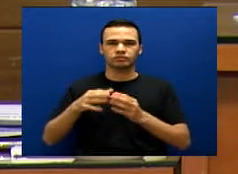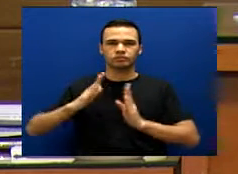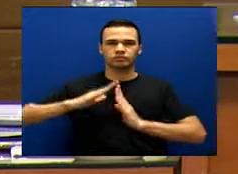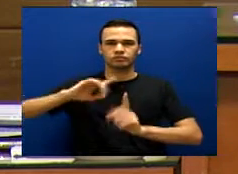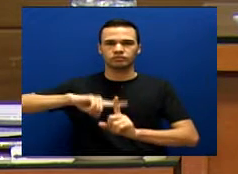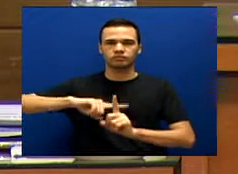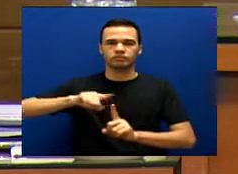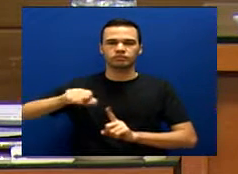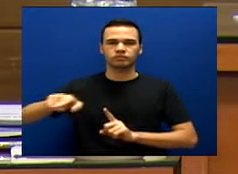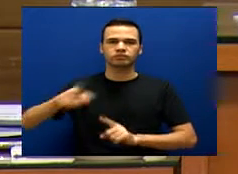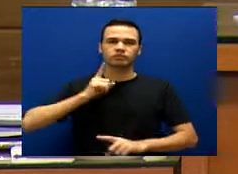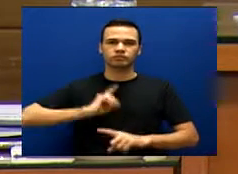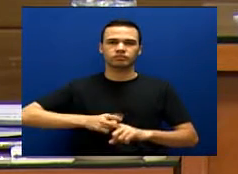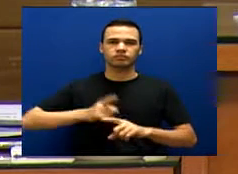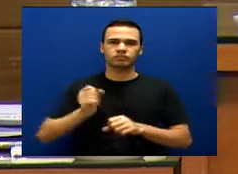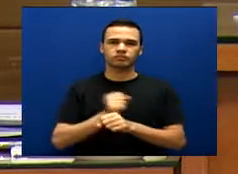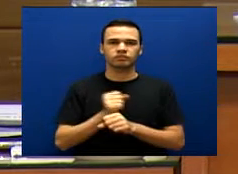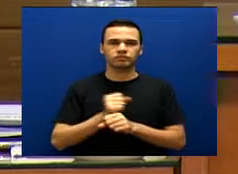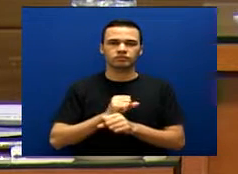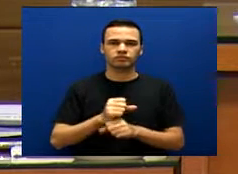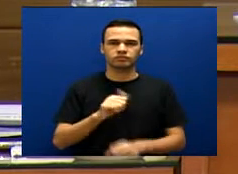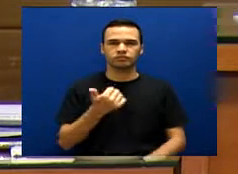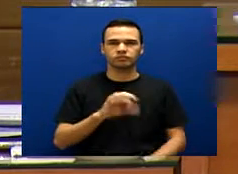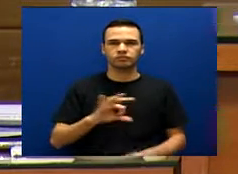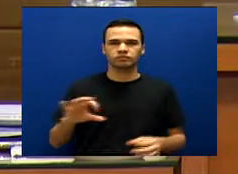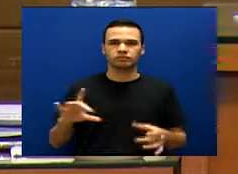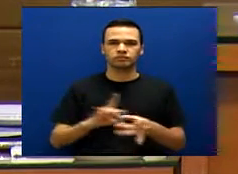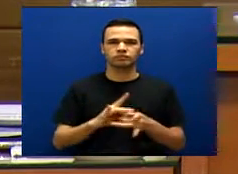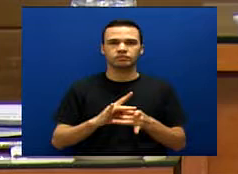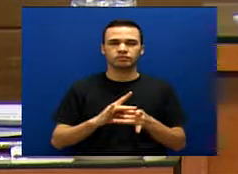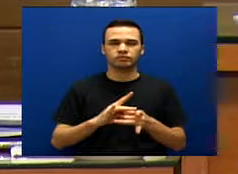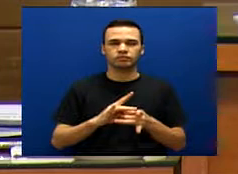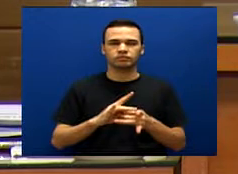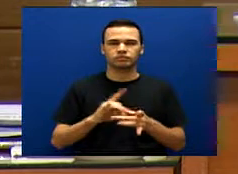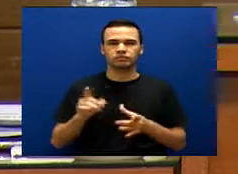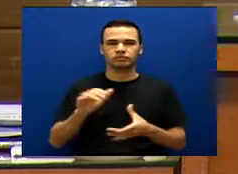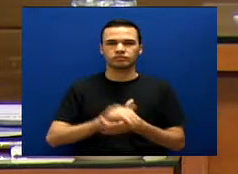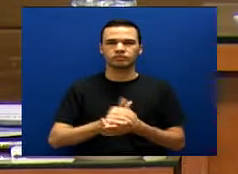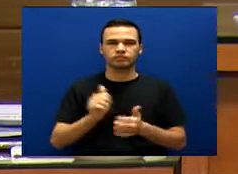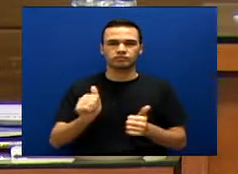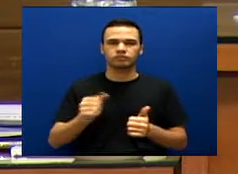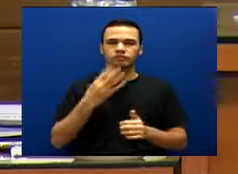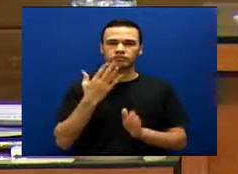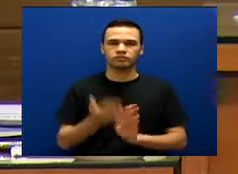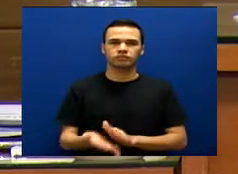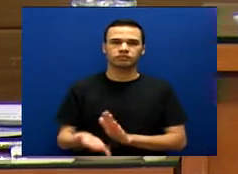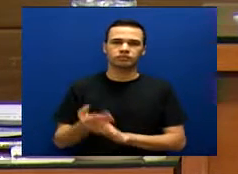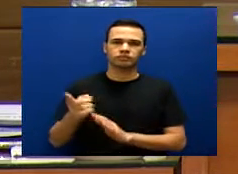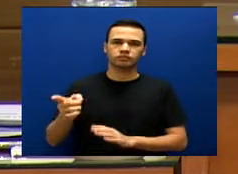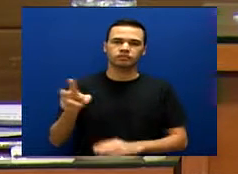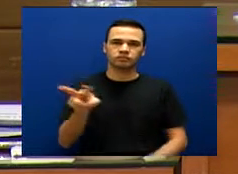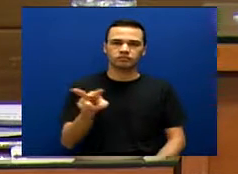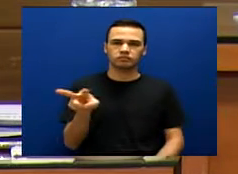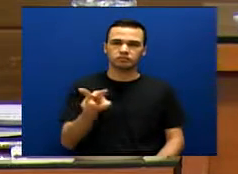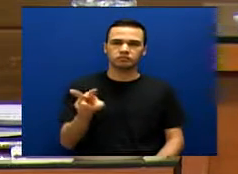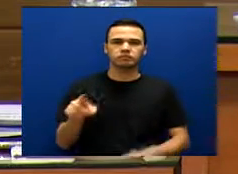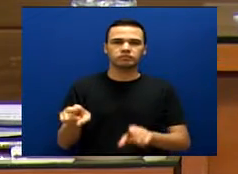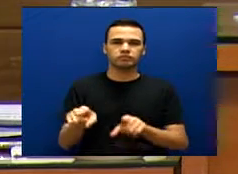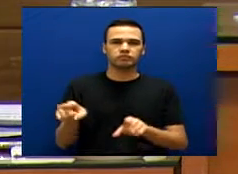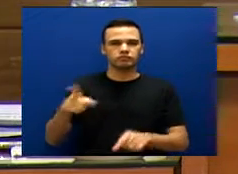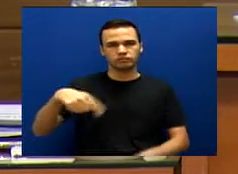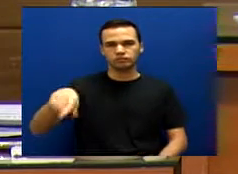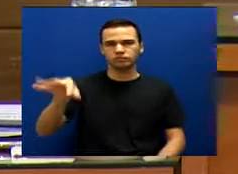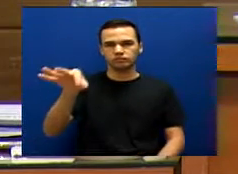Filadélfia, pelos 19 anos de união. Parabéns aí ao casal Robson Cabral Vasconcelos e pastora